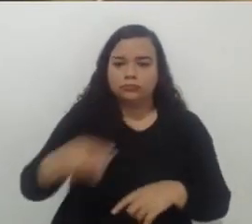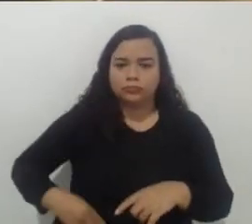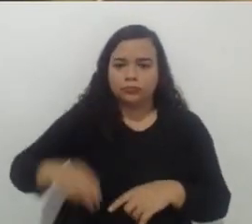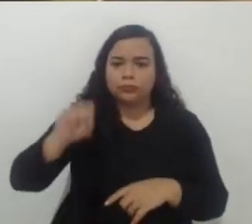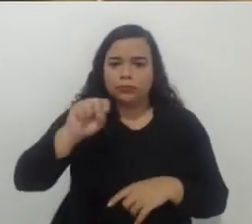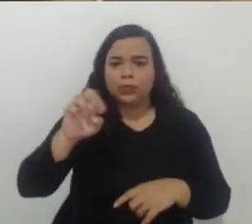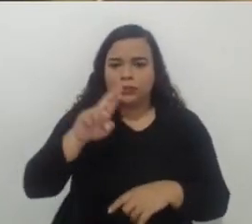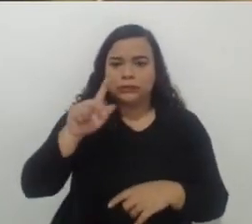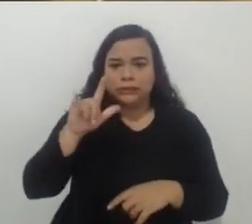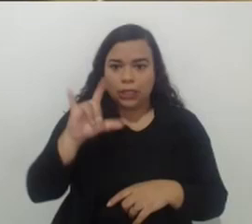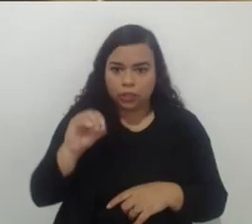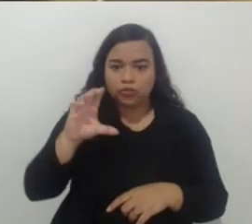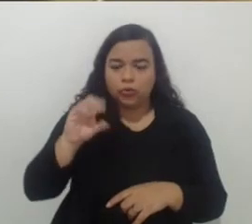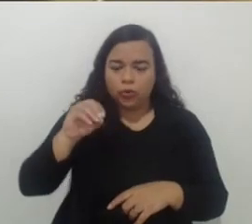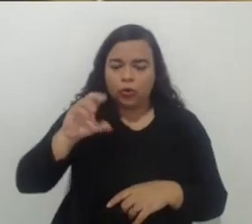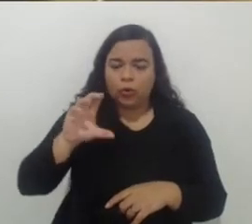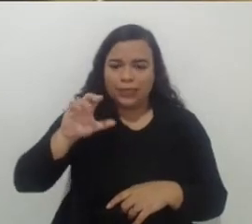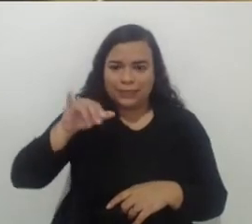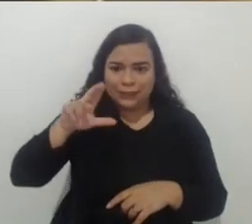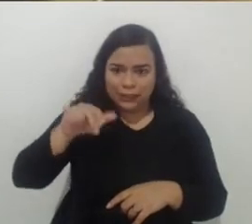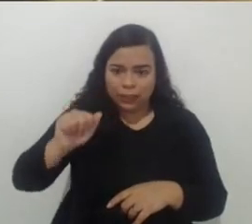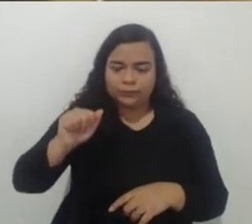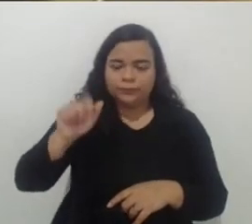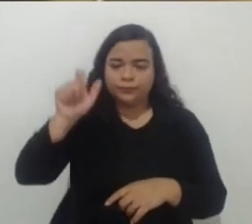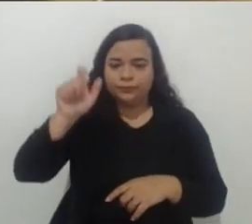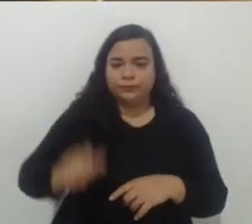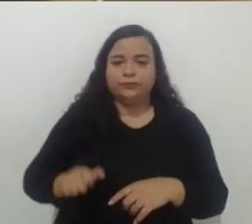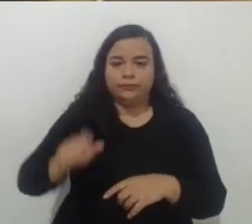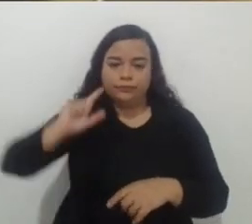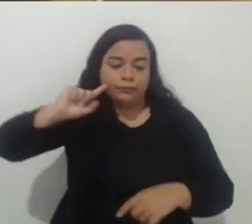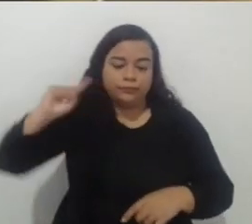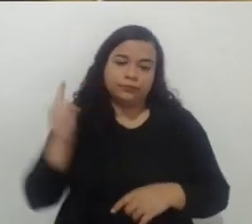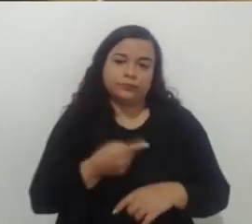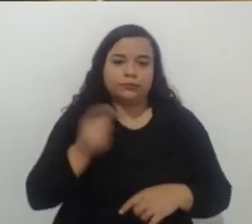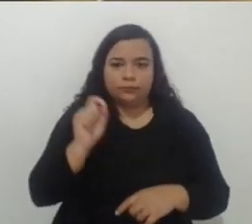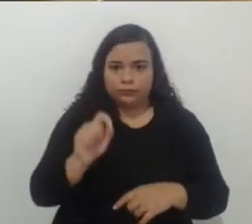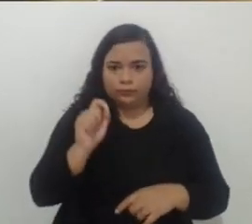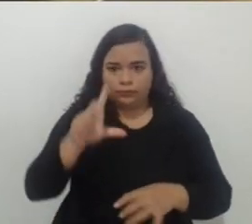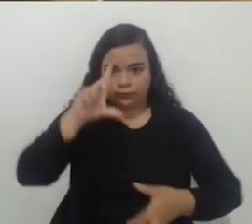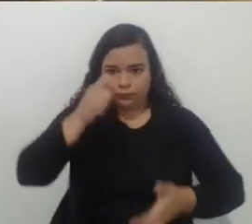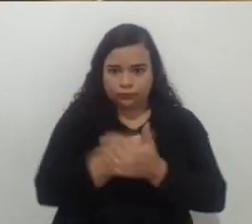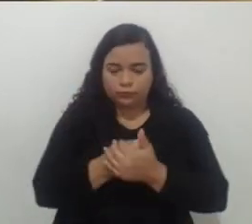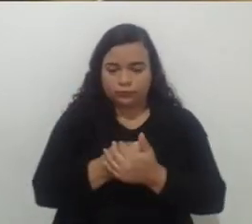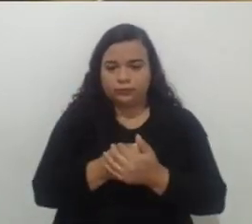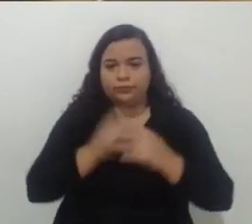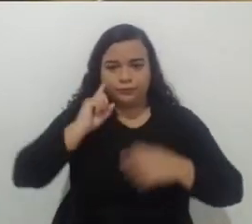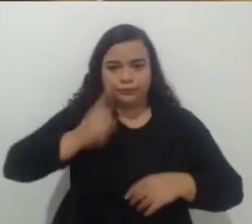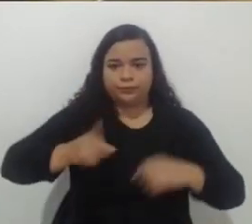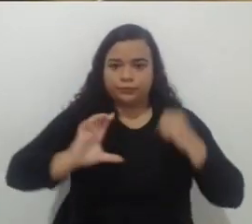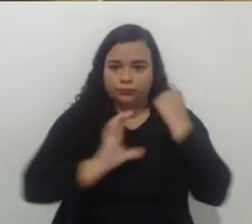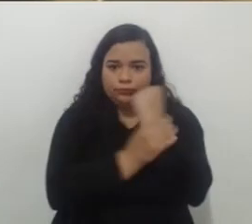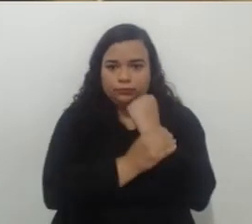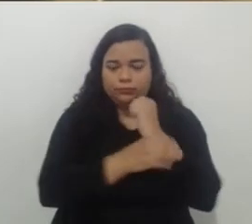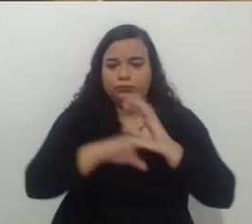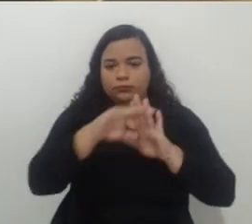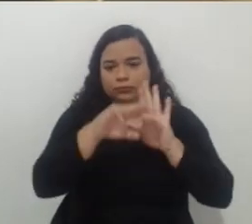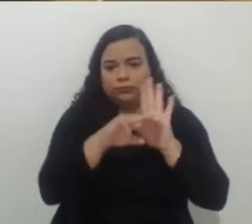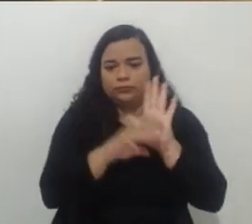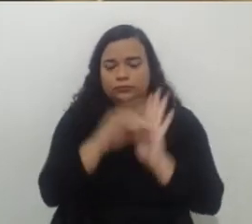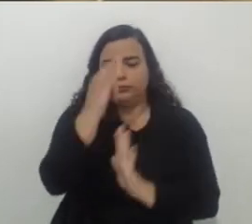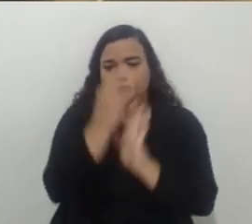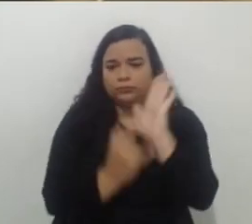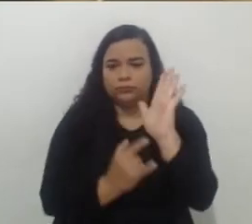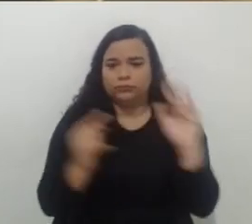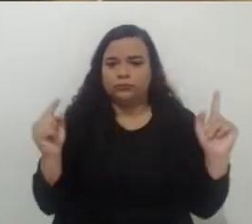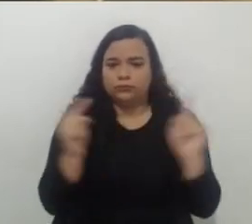recurso mandado de segurança houve a seguinte decisão: o subjacente mandado de segurança foi instruído com documentos hábeis a permitir